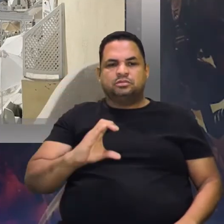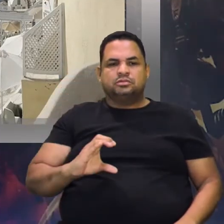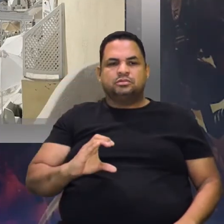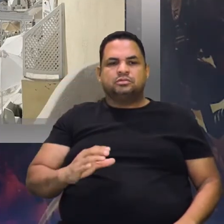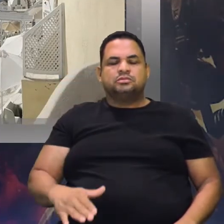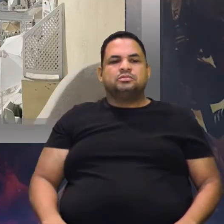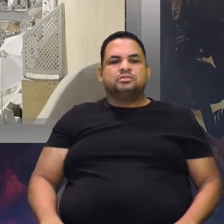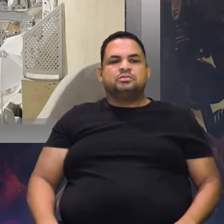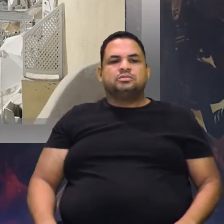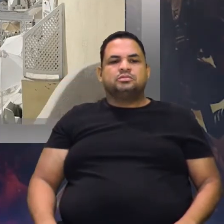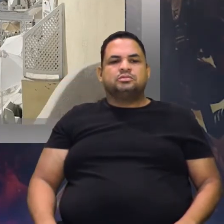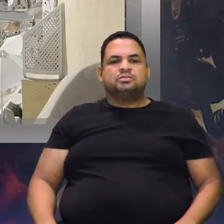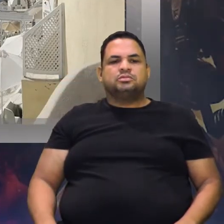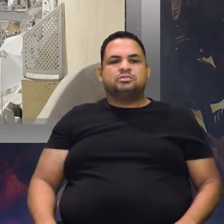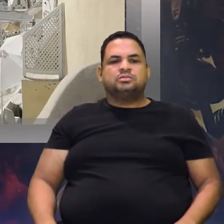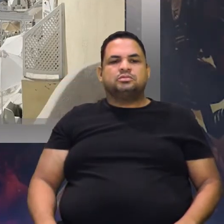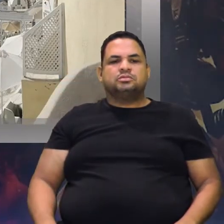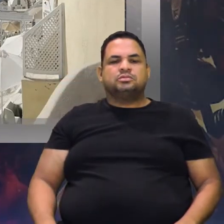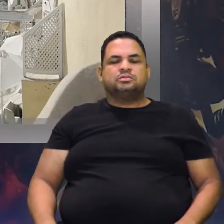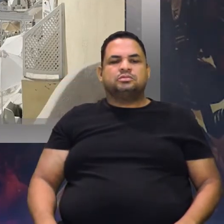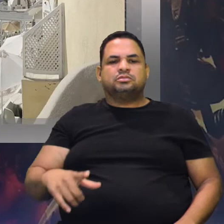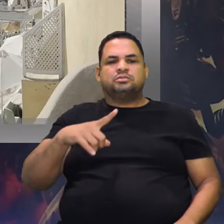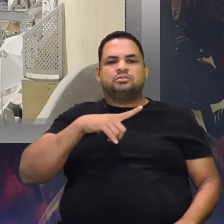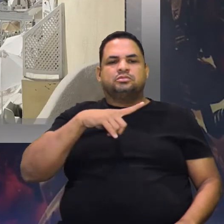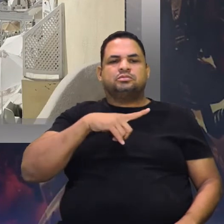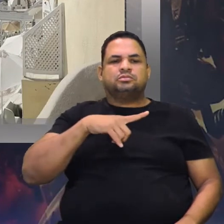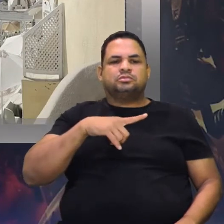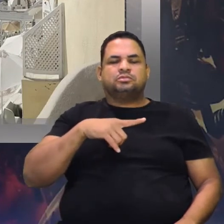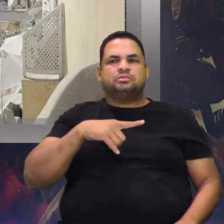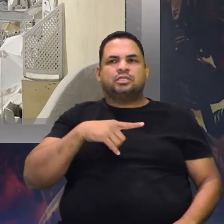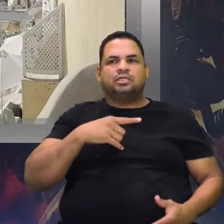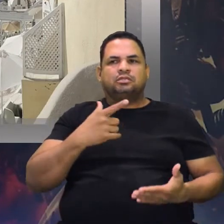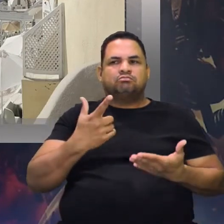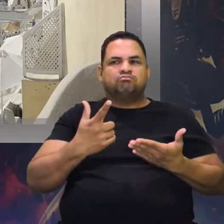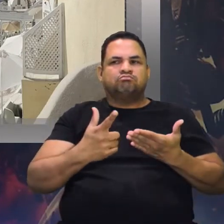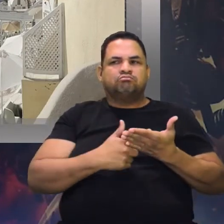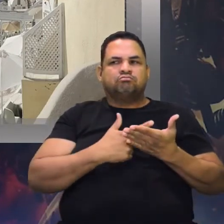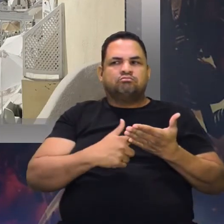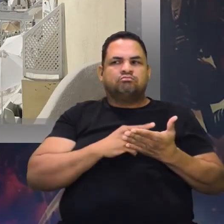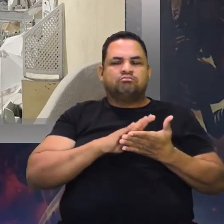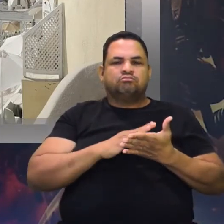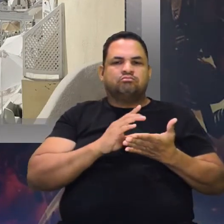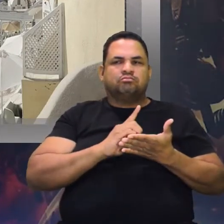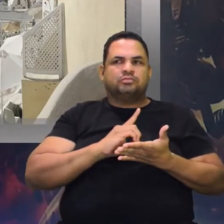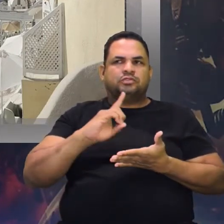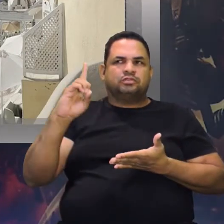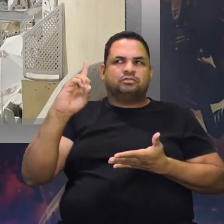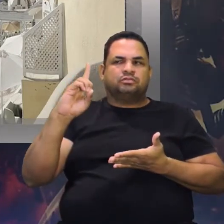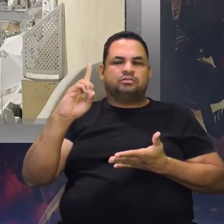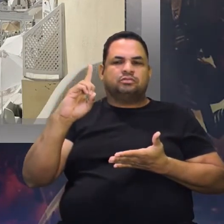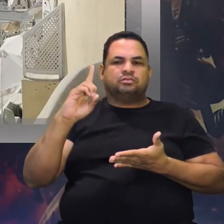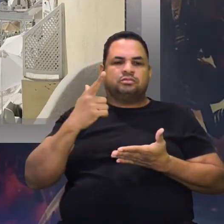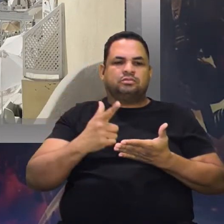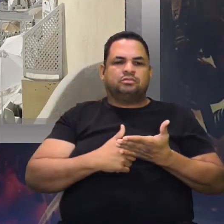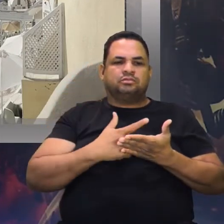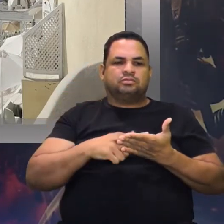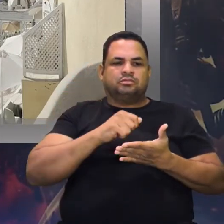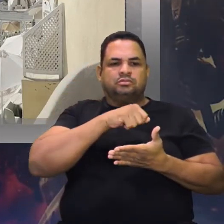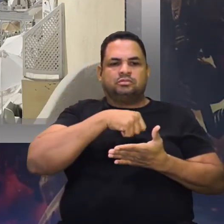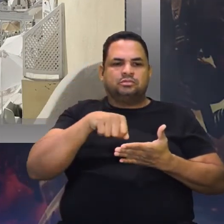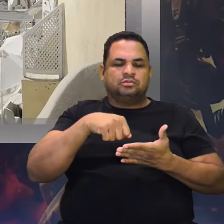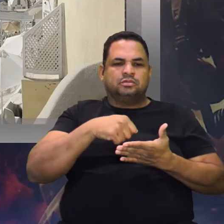eu, existe uma passagem na Bíblia, existe uma pessoa que escreve parte do Antigo